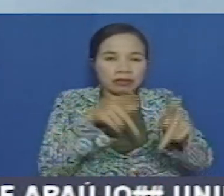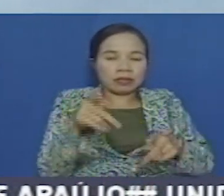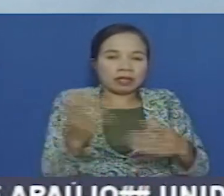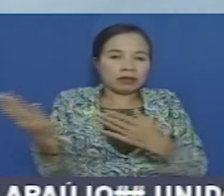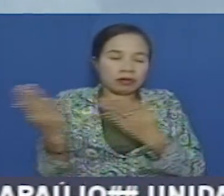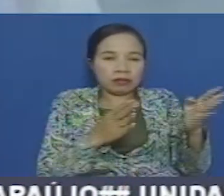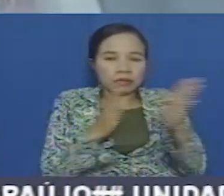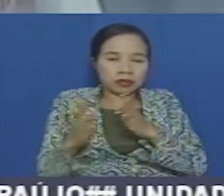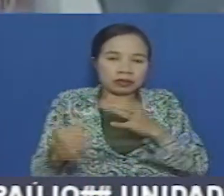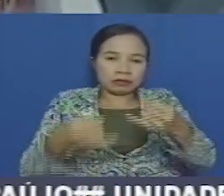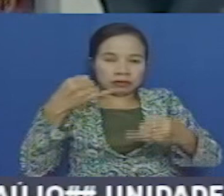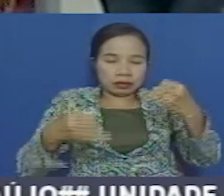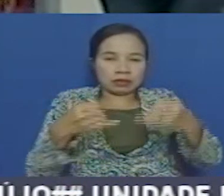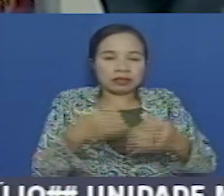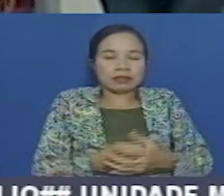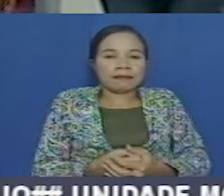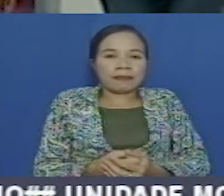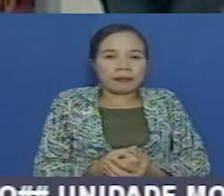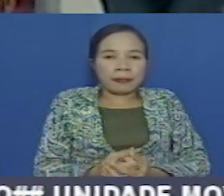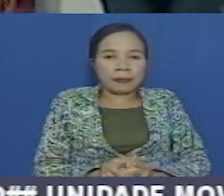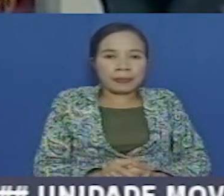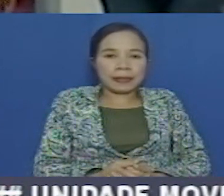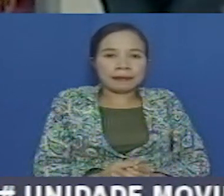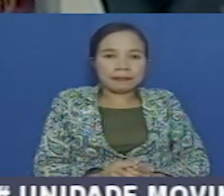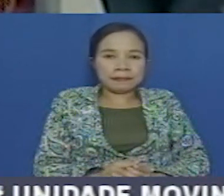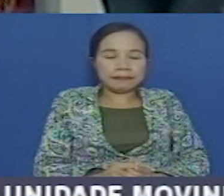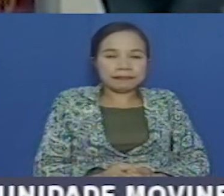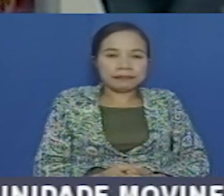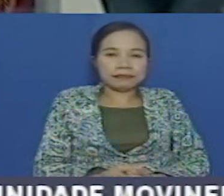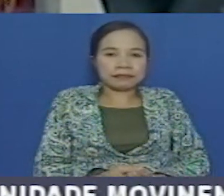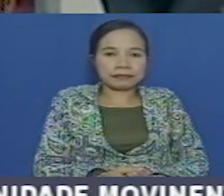processo judiciário. Manuel Guzmão, Lucas da Costa, RTTL.